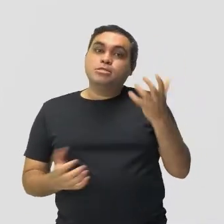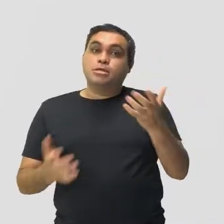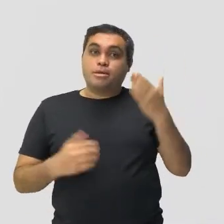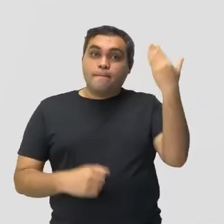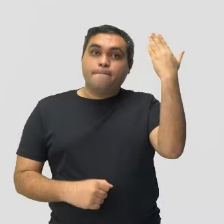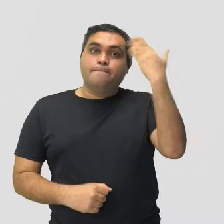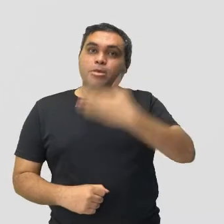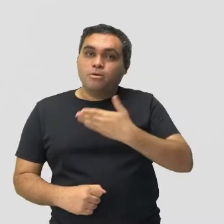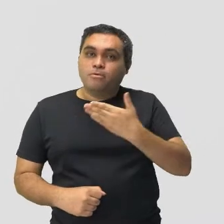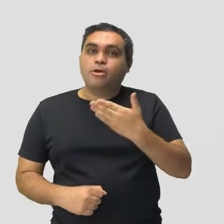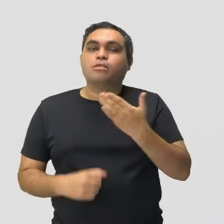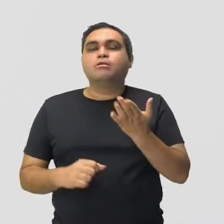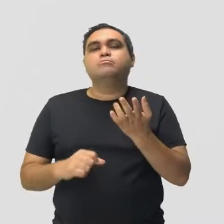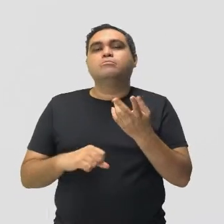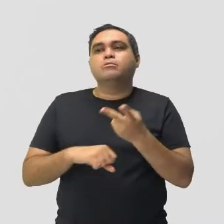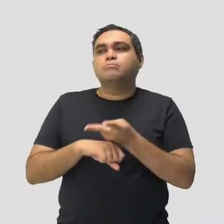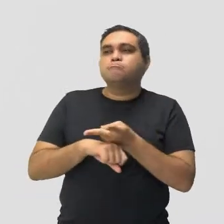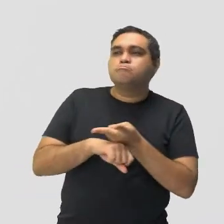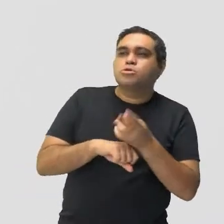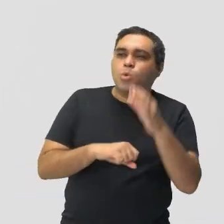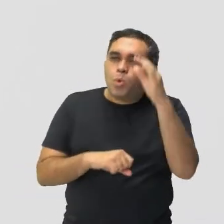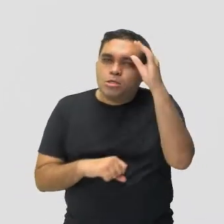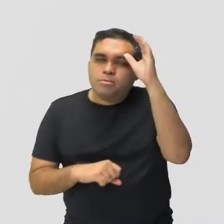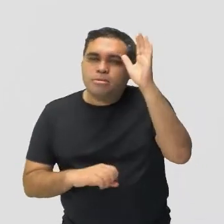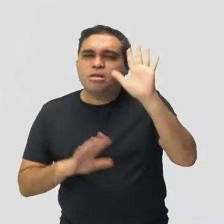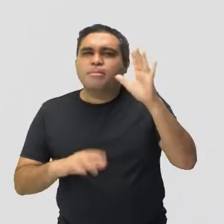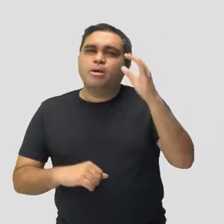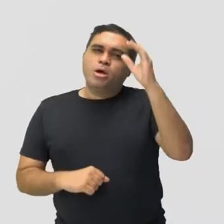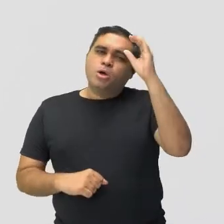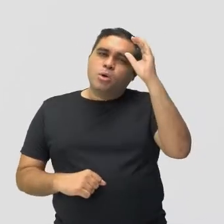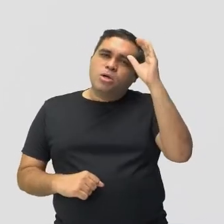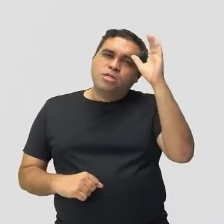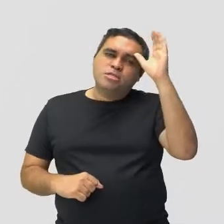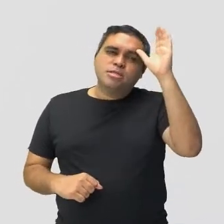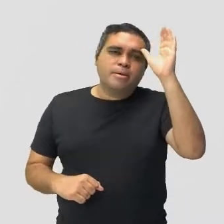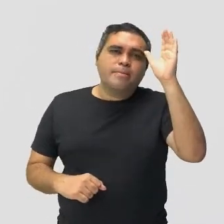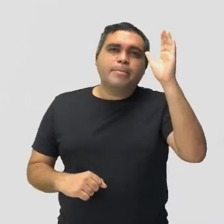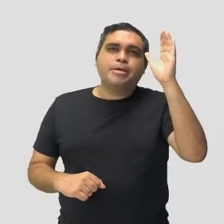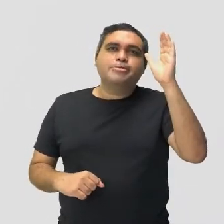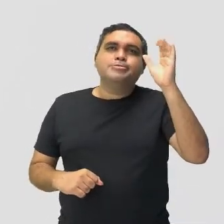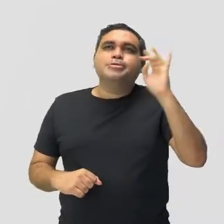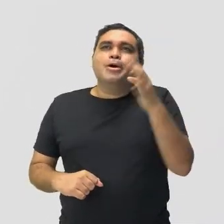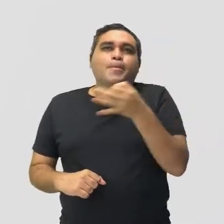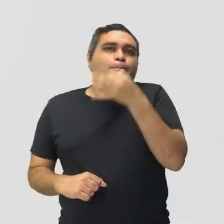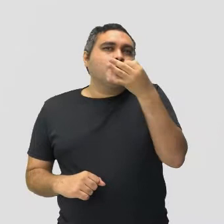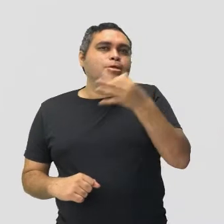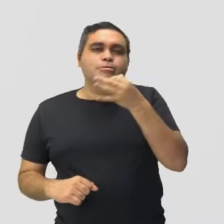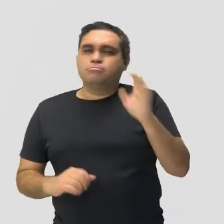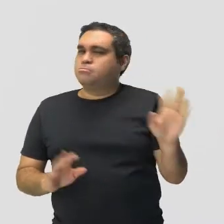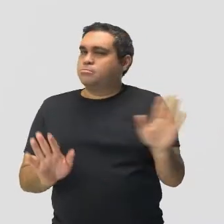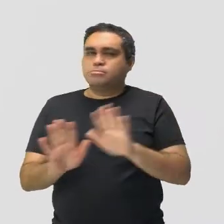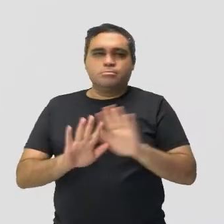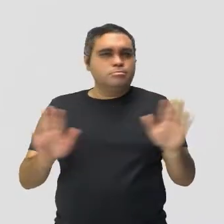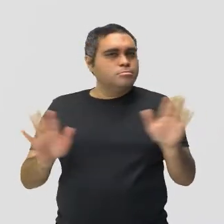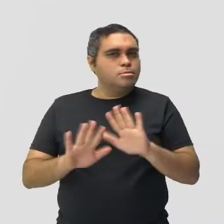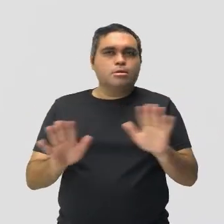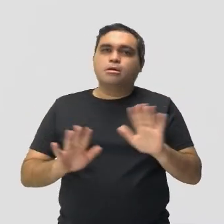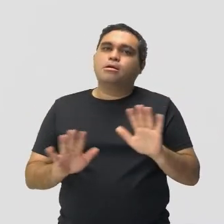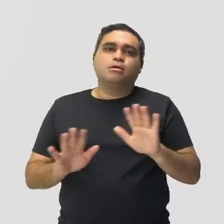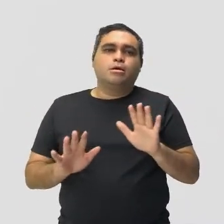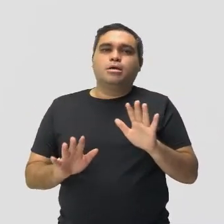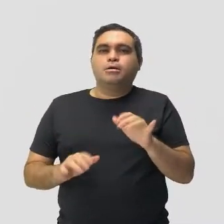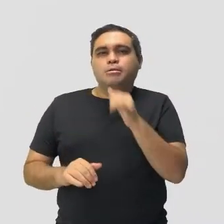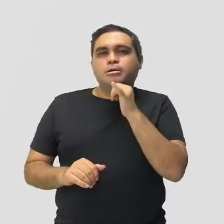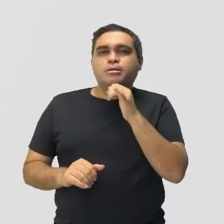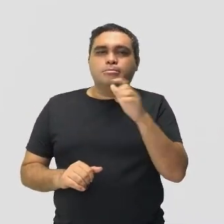está buscando um conhecimento, mas não é um conhecimento baseado numa mera opinião de um ou